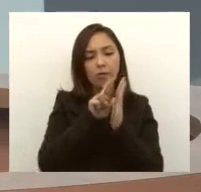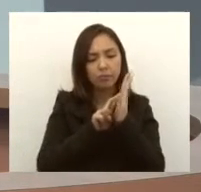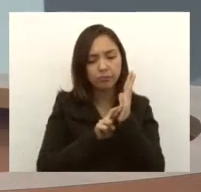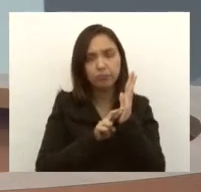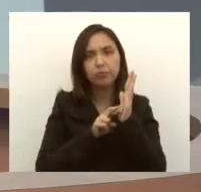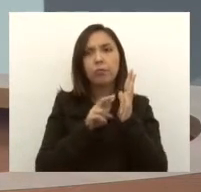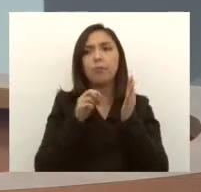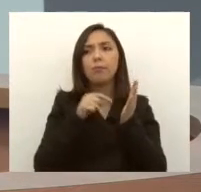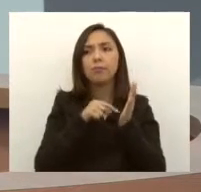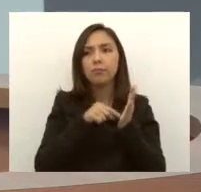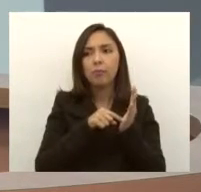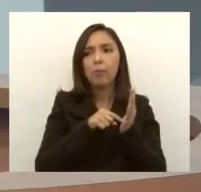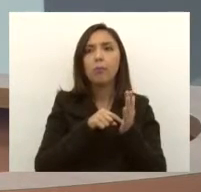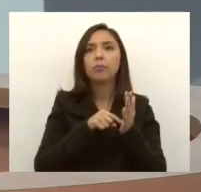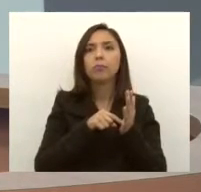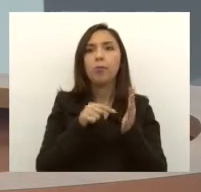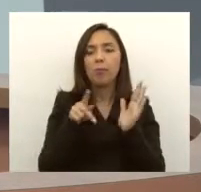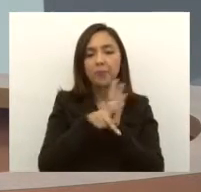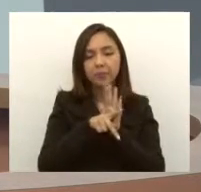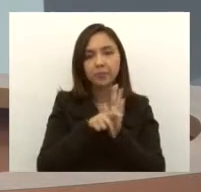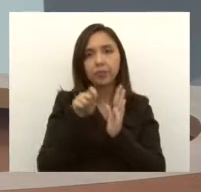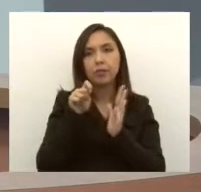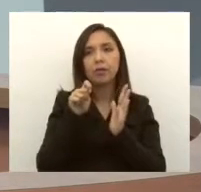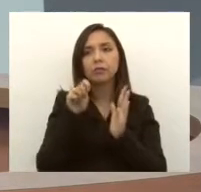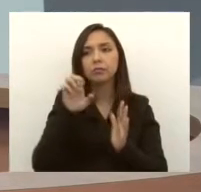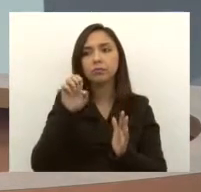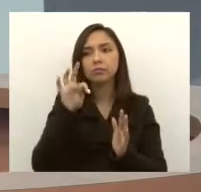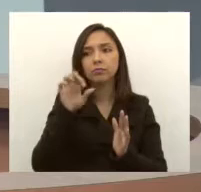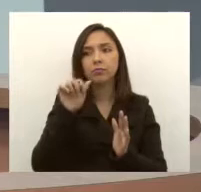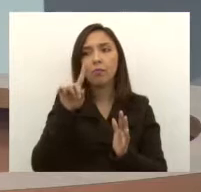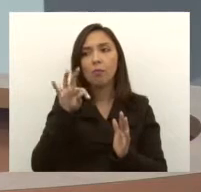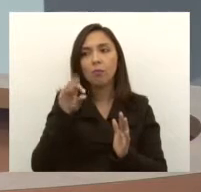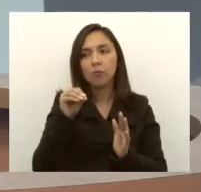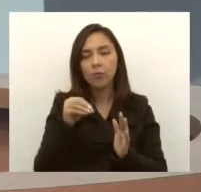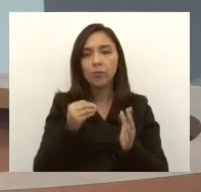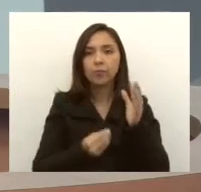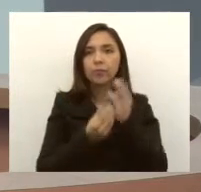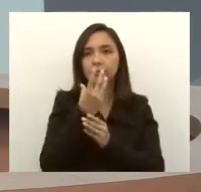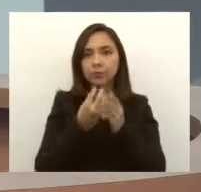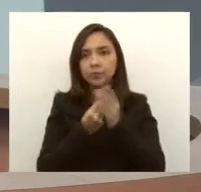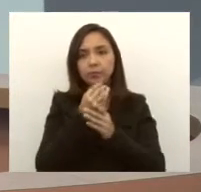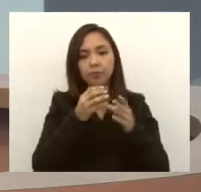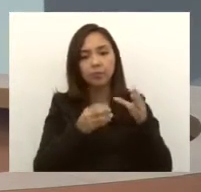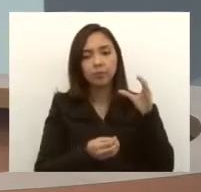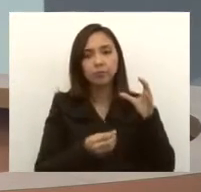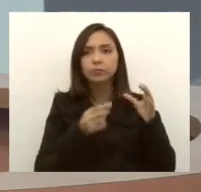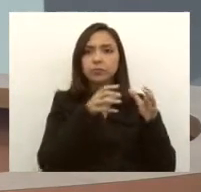regulamentação, no estatuto da criação das entidades,